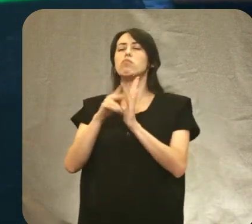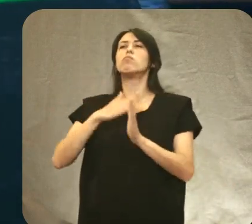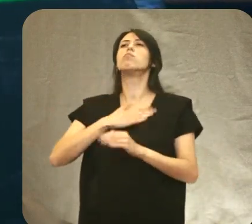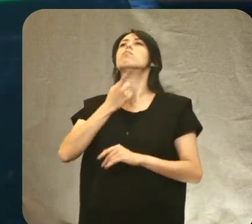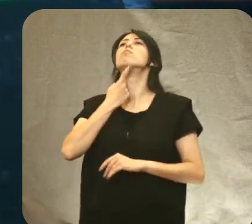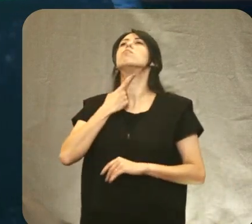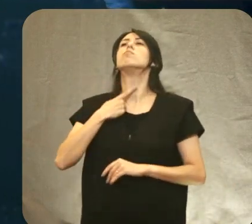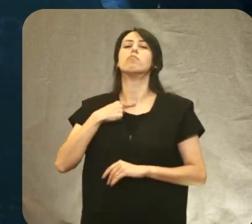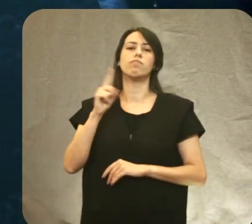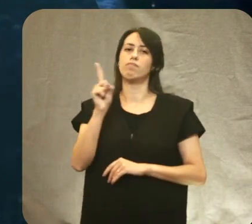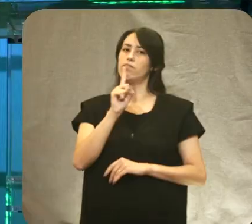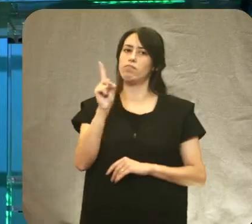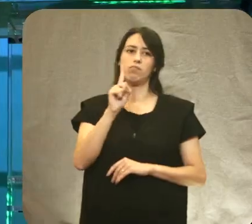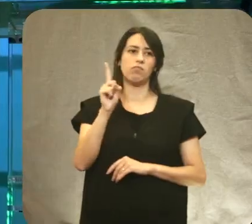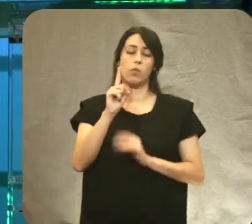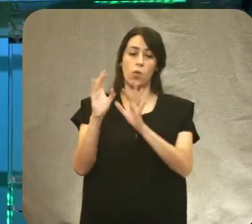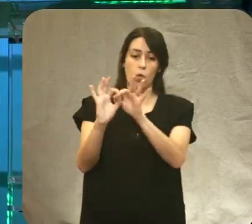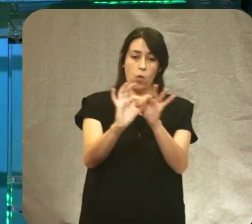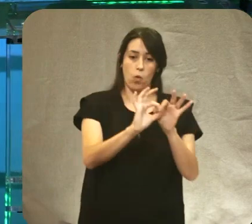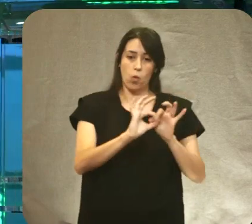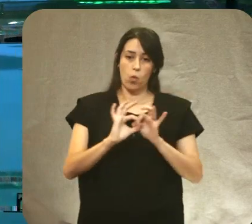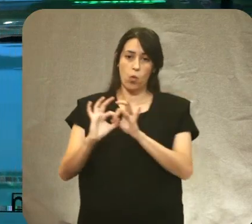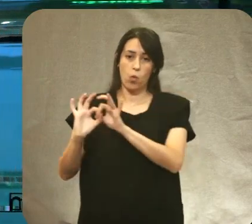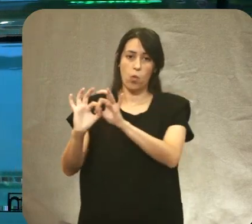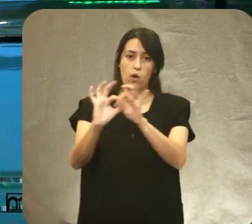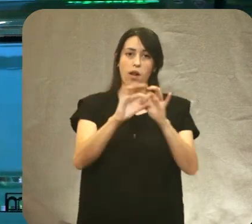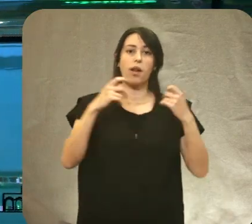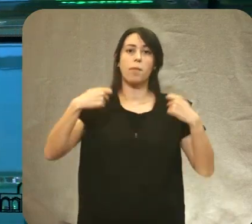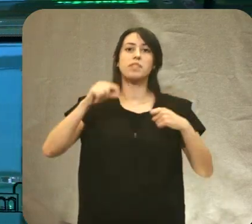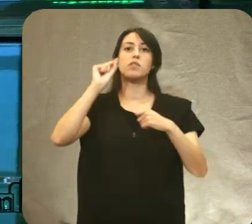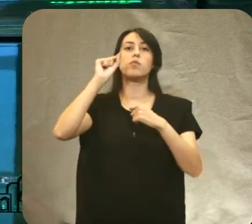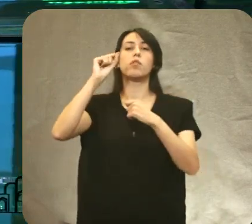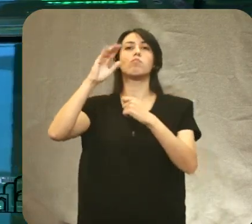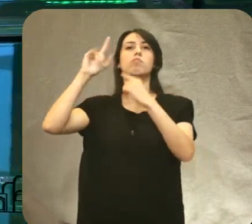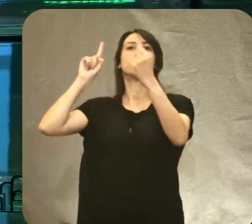unidade acontece quando temos um propósito maior.